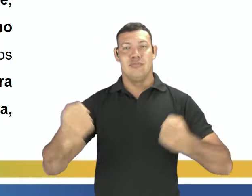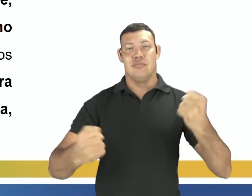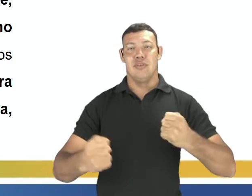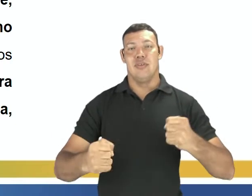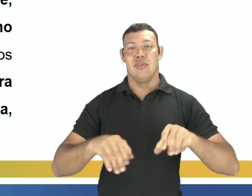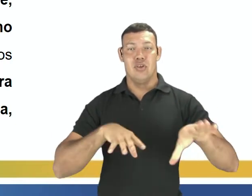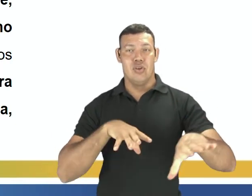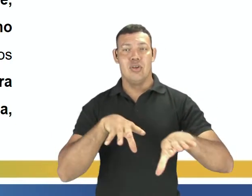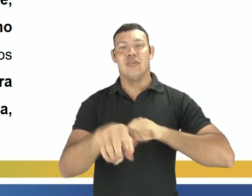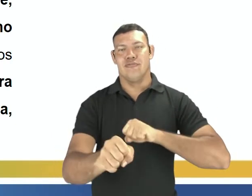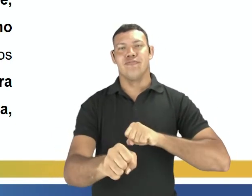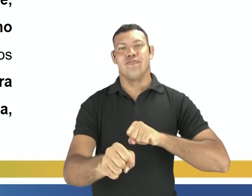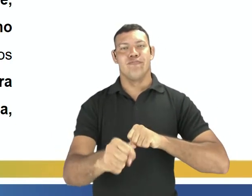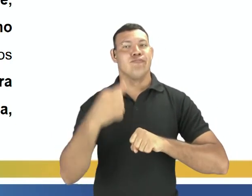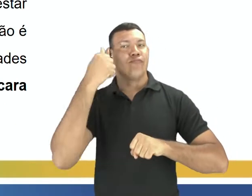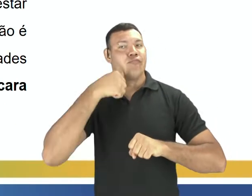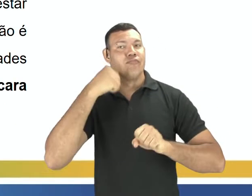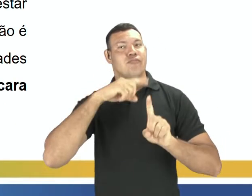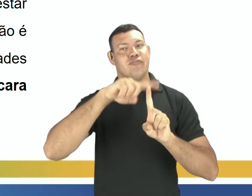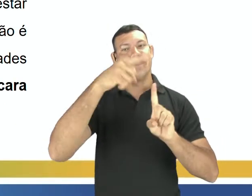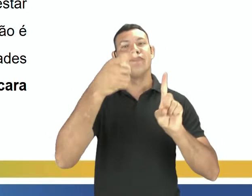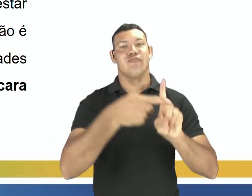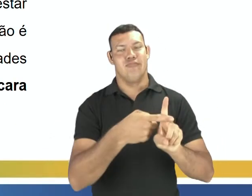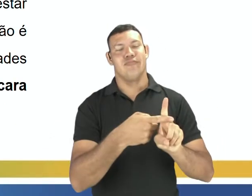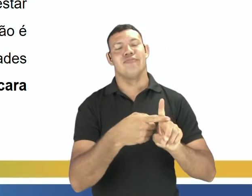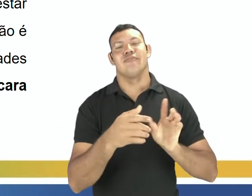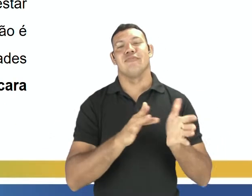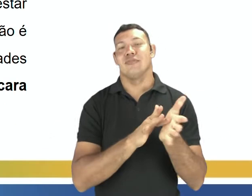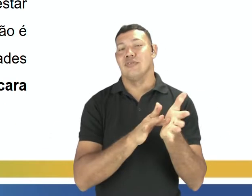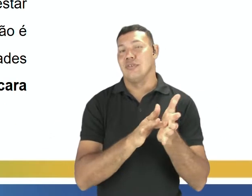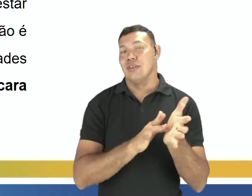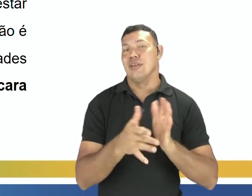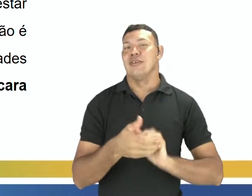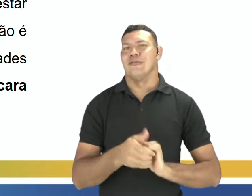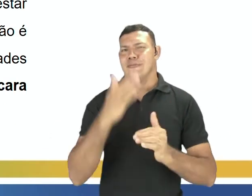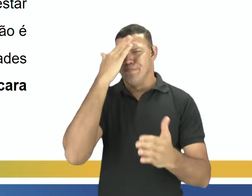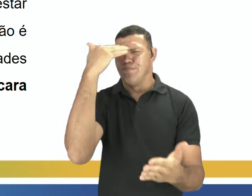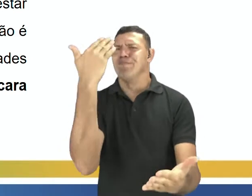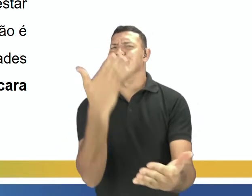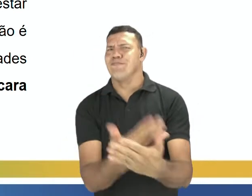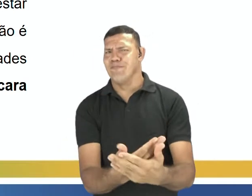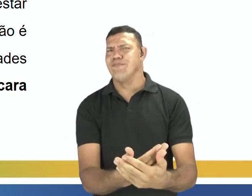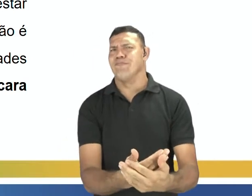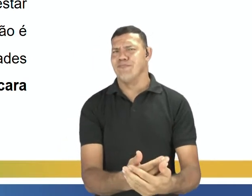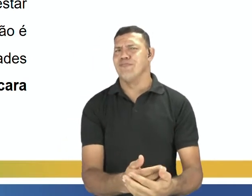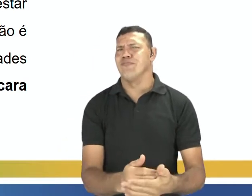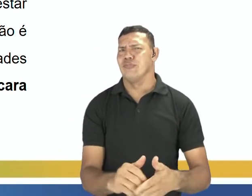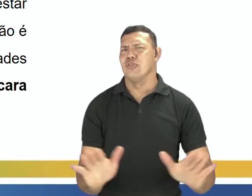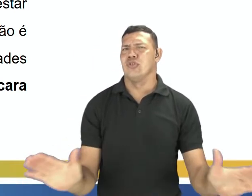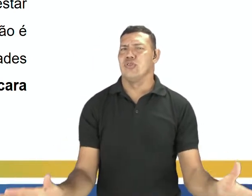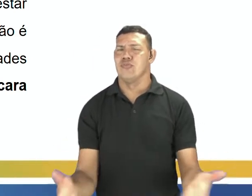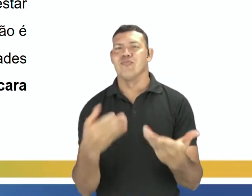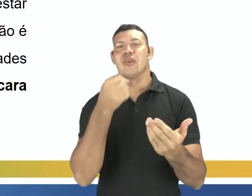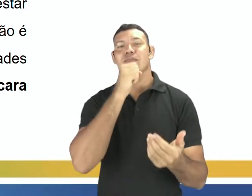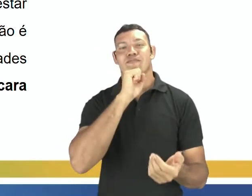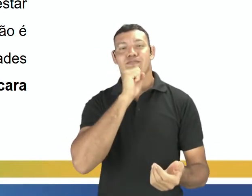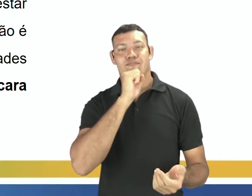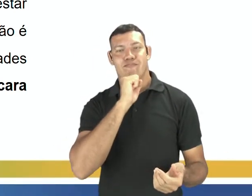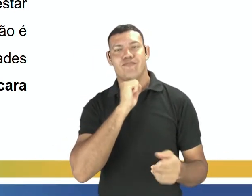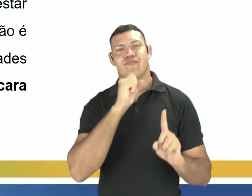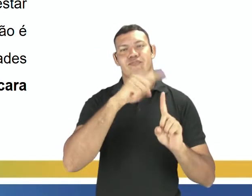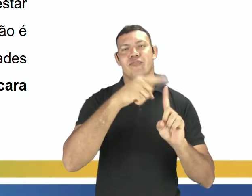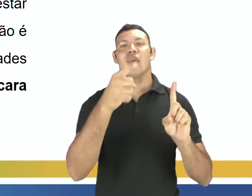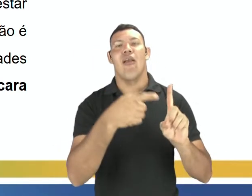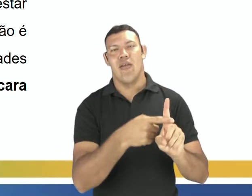mulher que fingiu estar grávida e etc. Eu acredito que deve haver privilégios para idosos, gestantes,